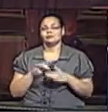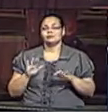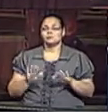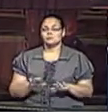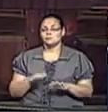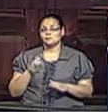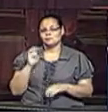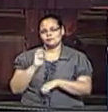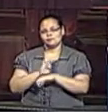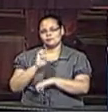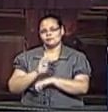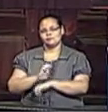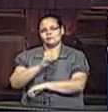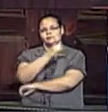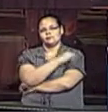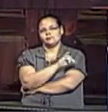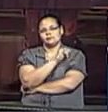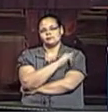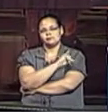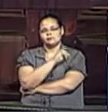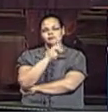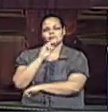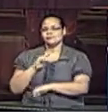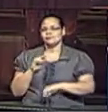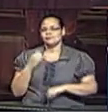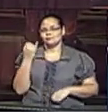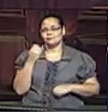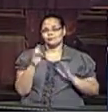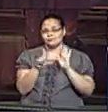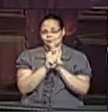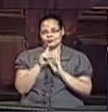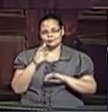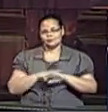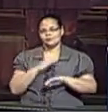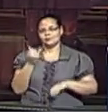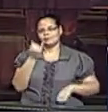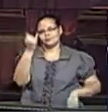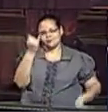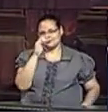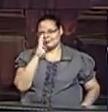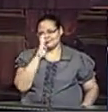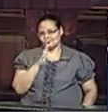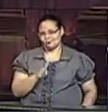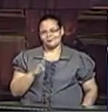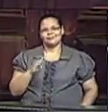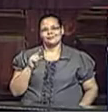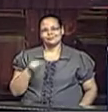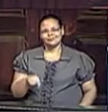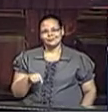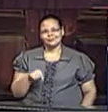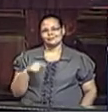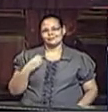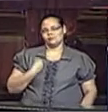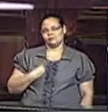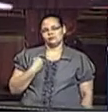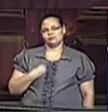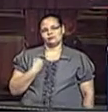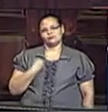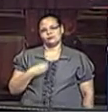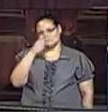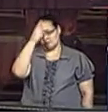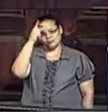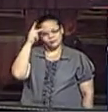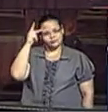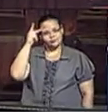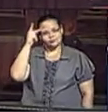Agora, no estado do Rio de Janeiro, essa lei é uma das mais importantes, porque é uma lei que diretamente diz respeito à vida das